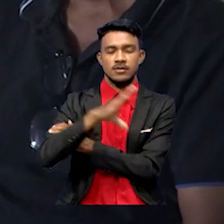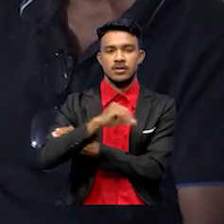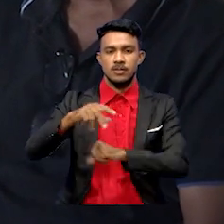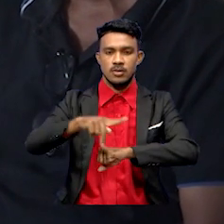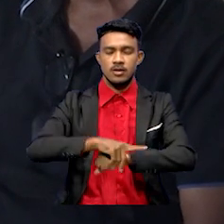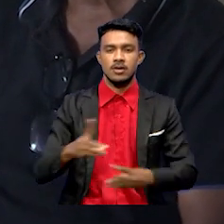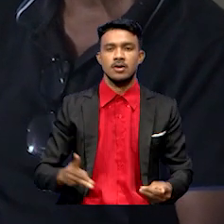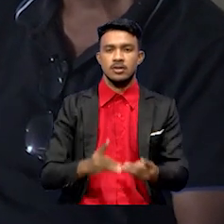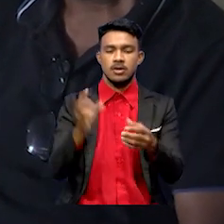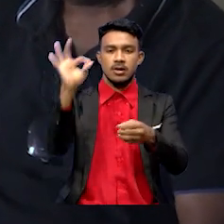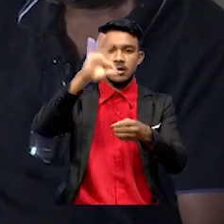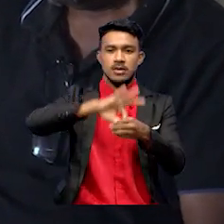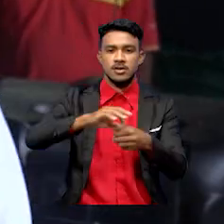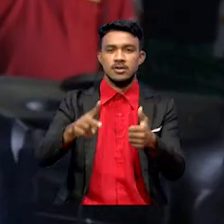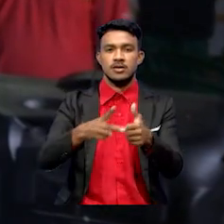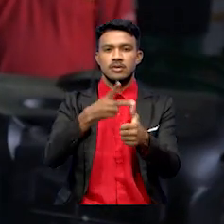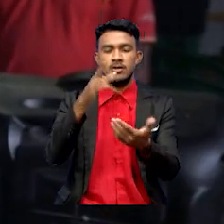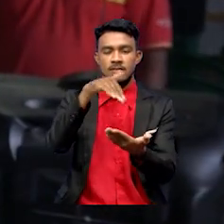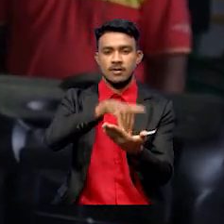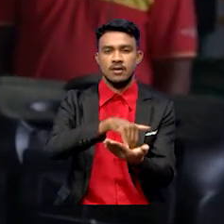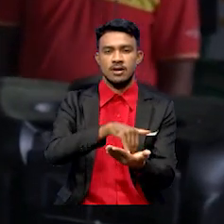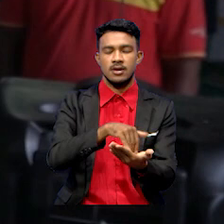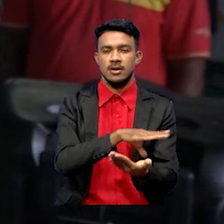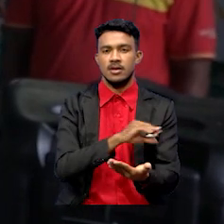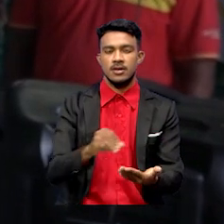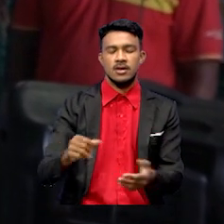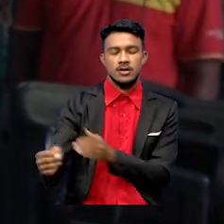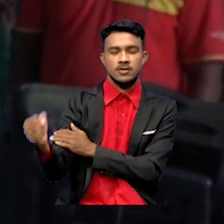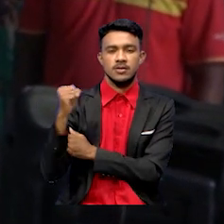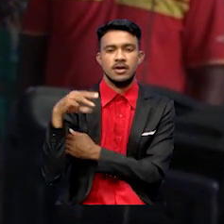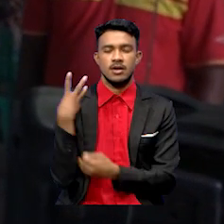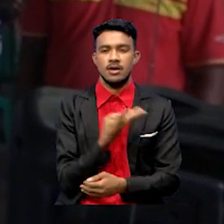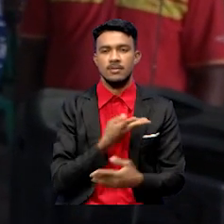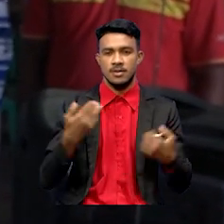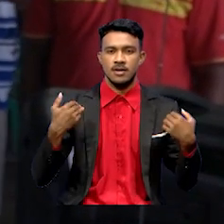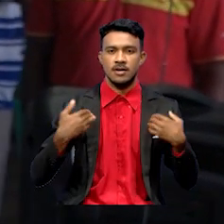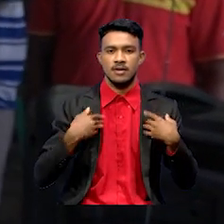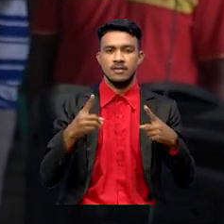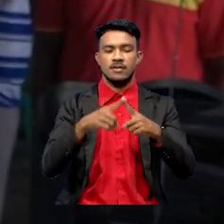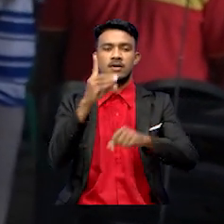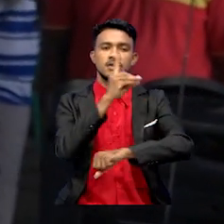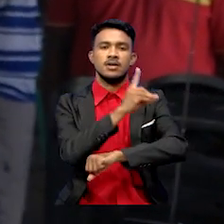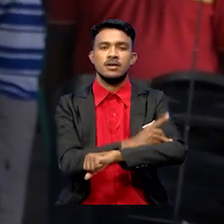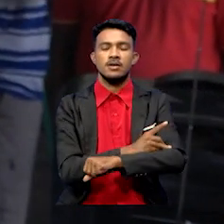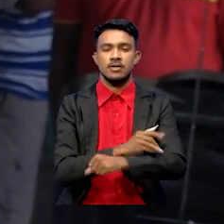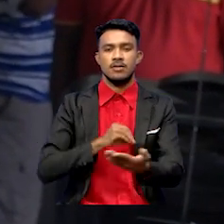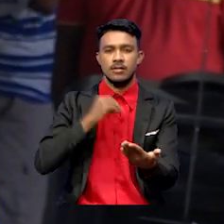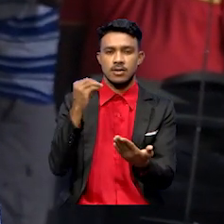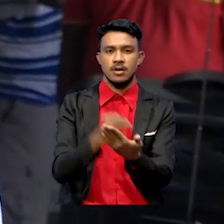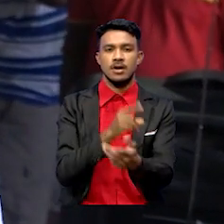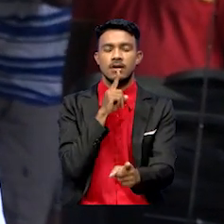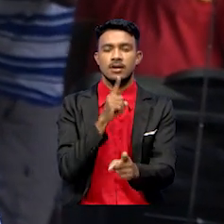eleição segunda volta. Esforço ne beke ami iha mak oras ne dadau, e oportunidade teves